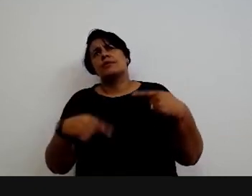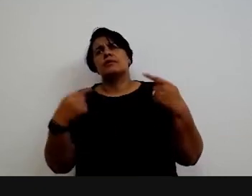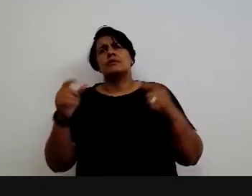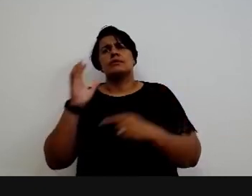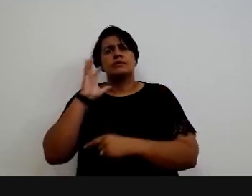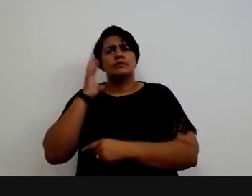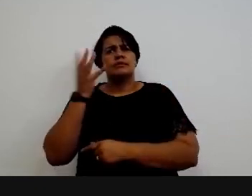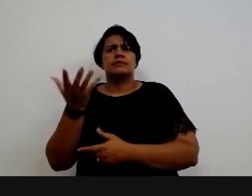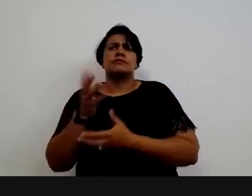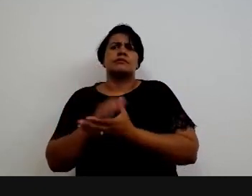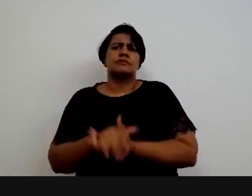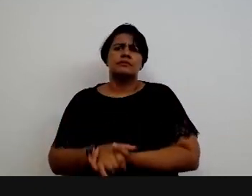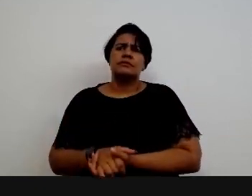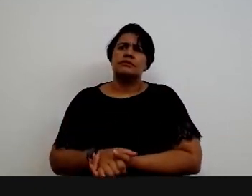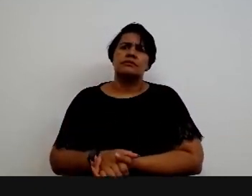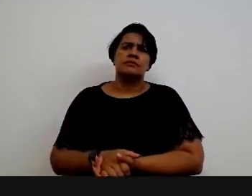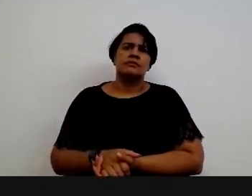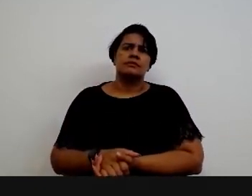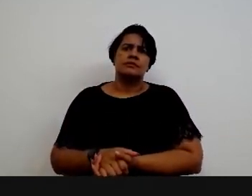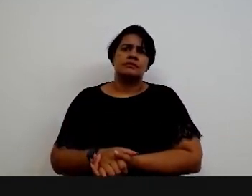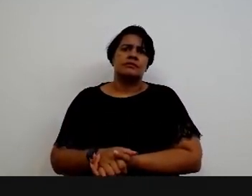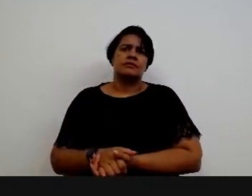todo respeito, bicho.